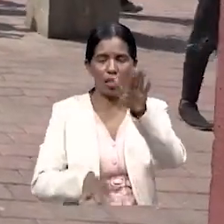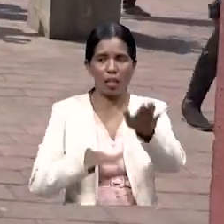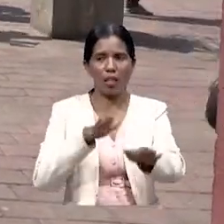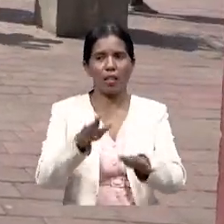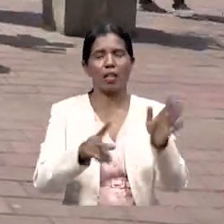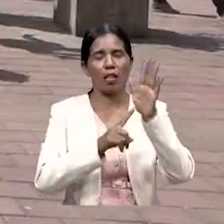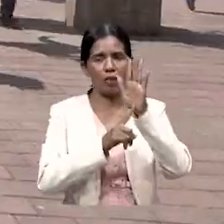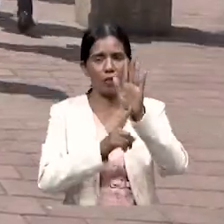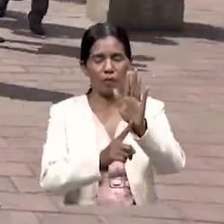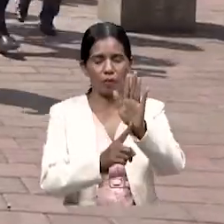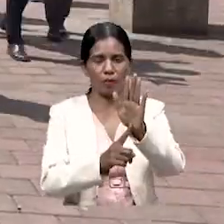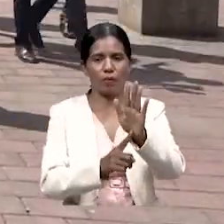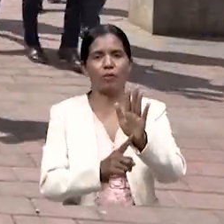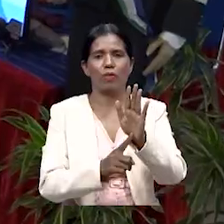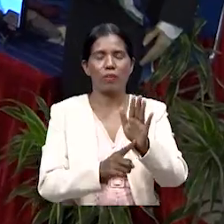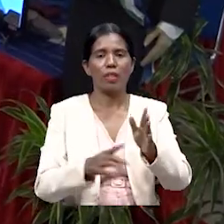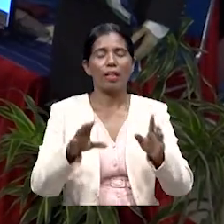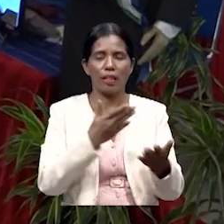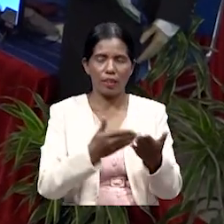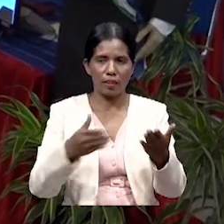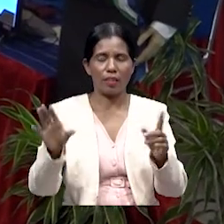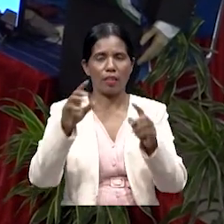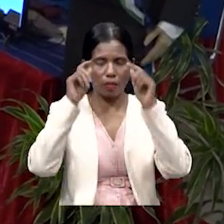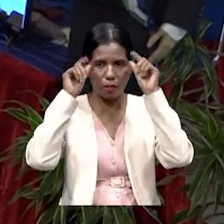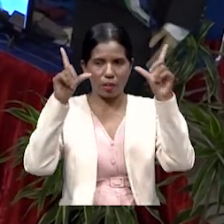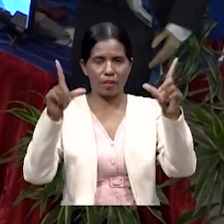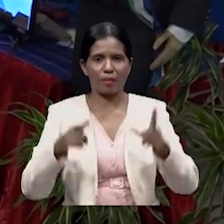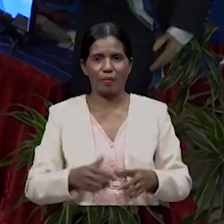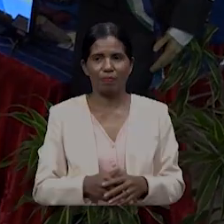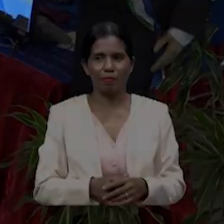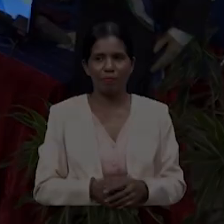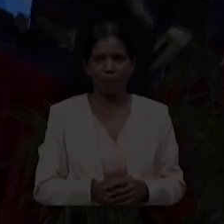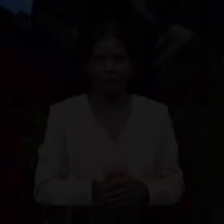nebe hatudu produtu lokal. Jimmy Fernandez, Juvelda Costa, GMN.